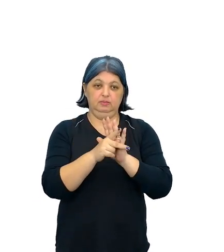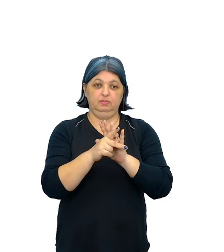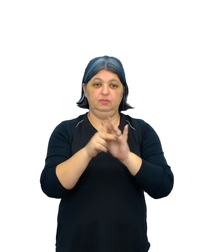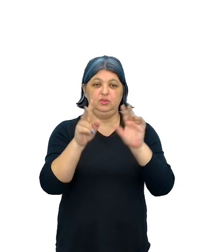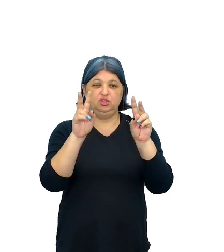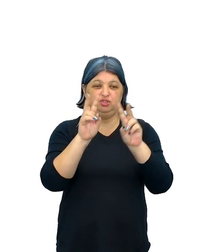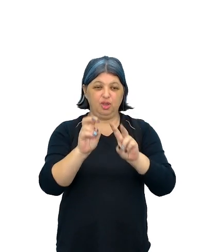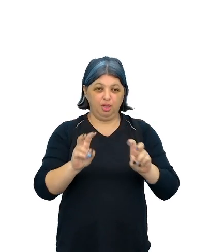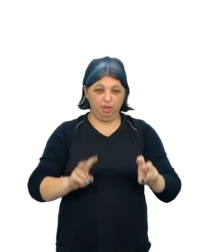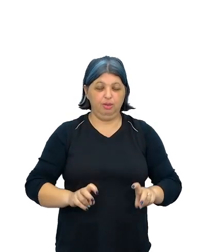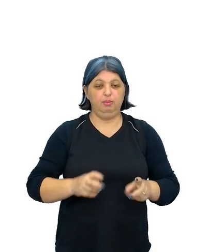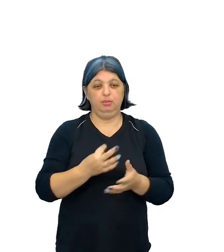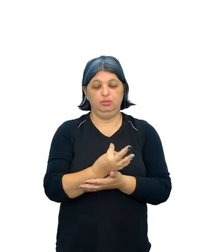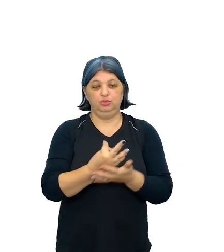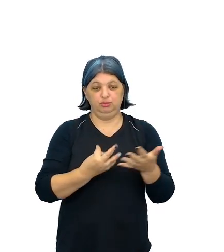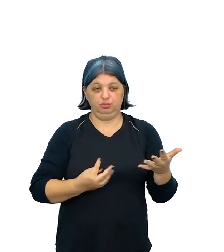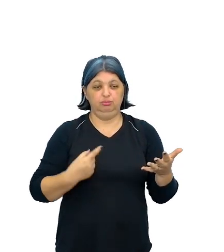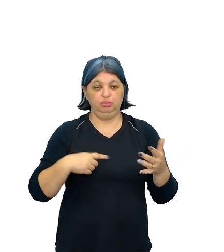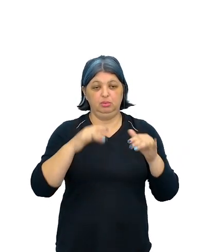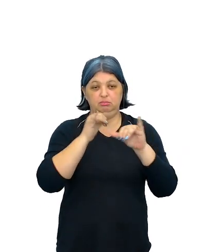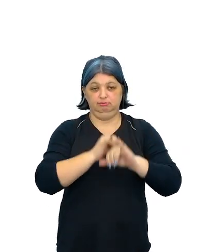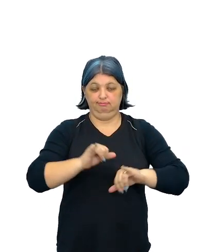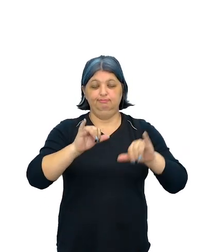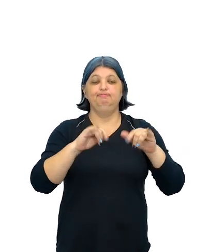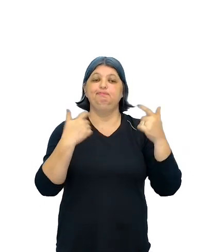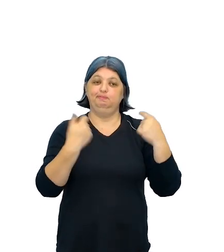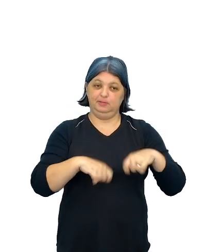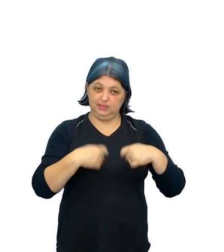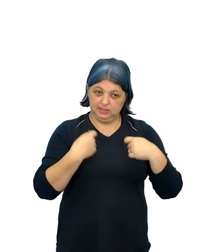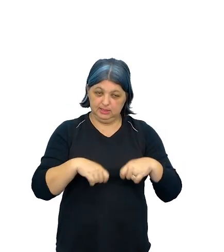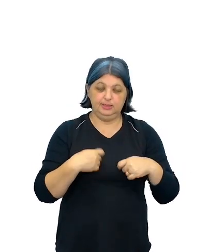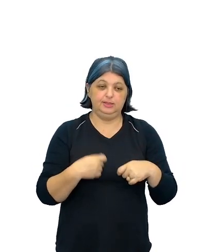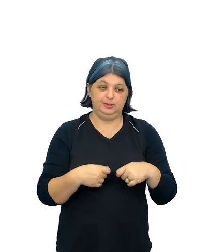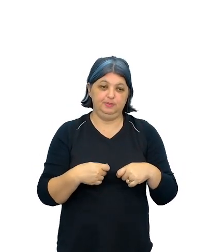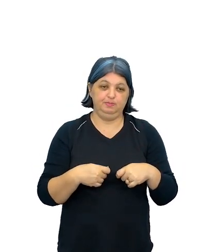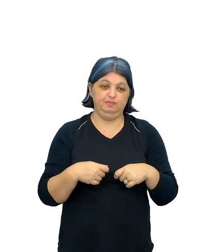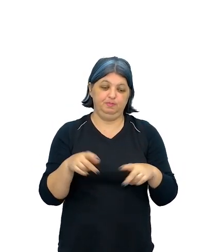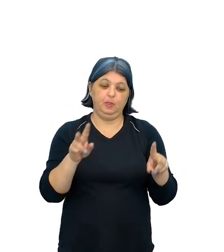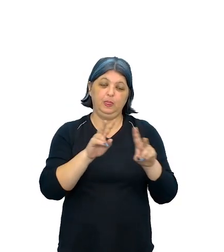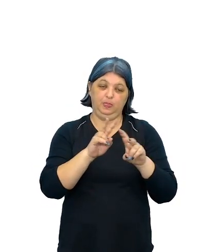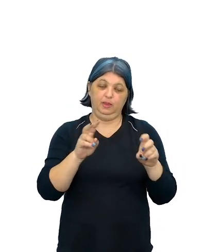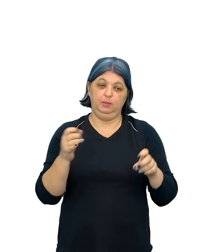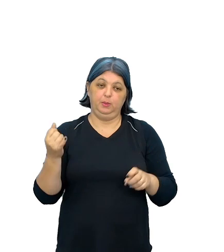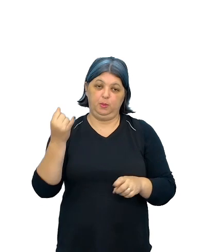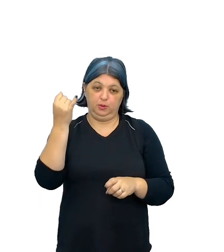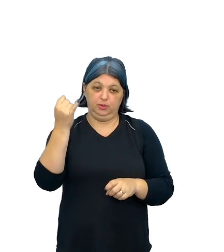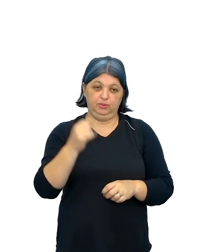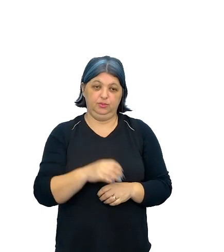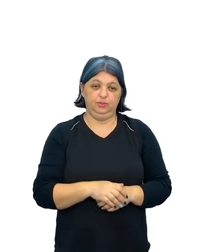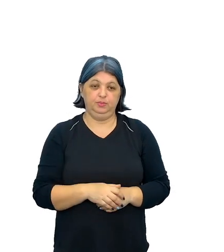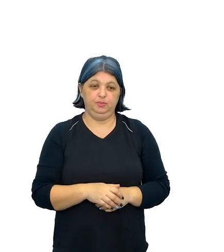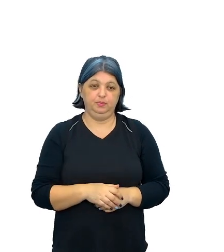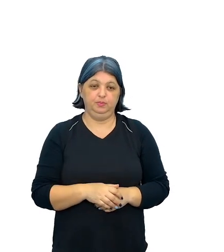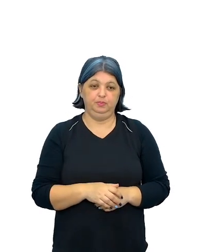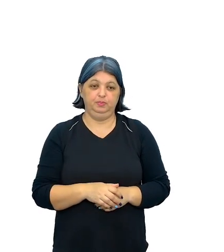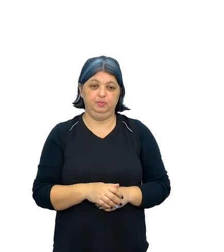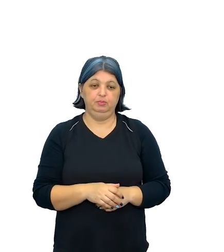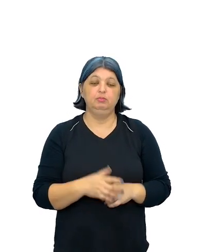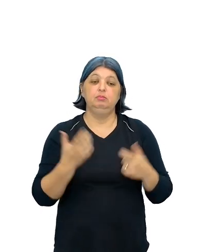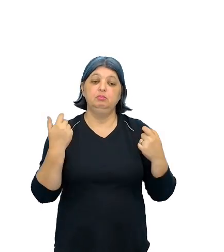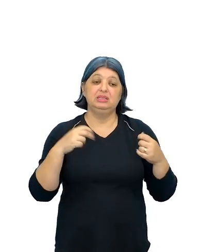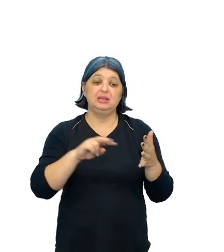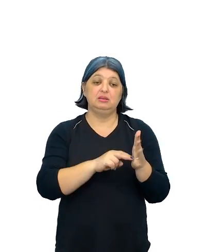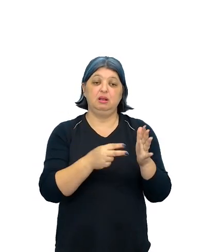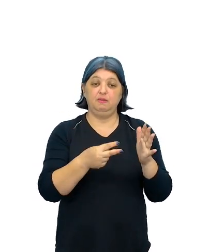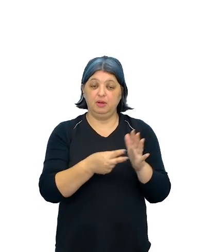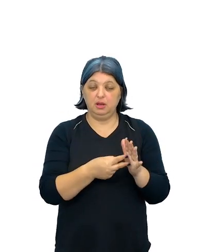né, de bons textos, porque a campanha publicitária também requer títulos, né, que façam ali